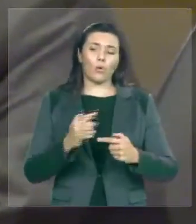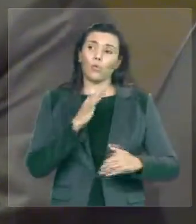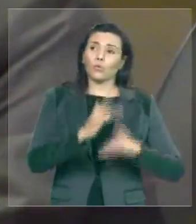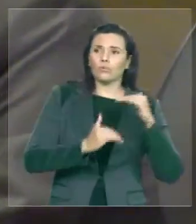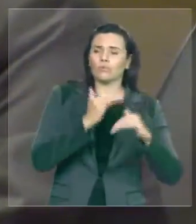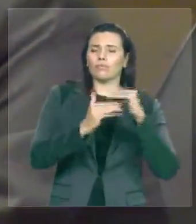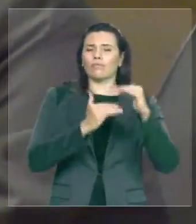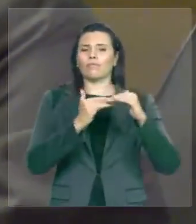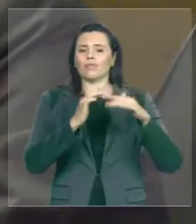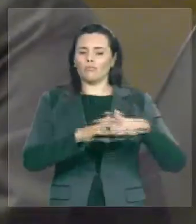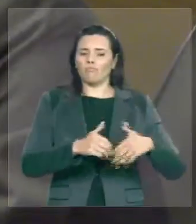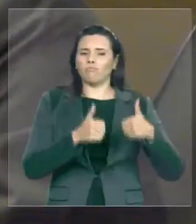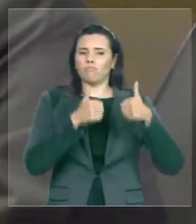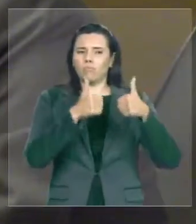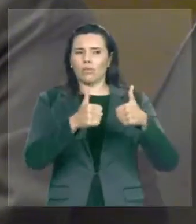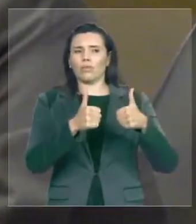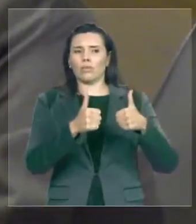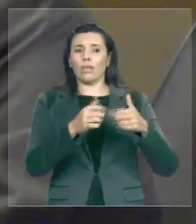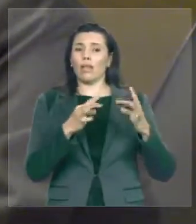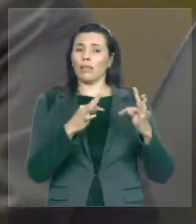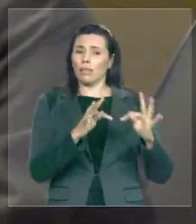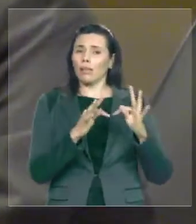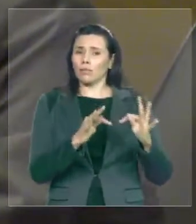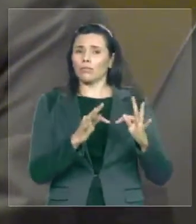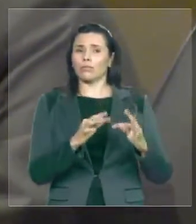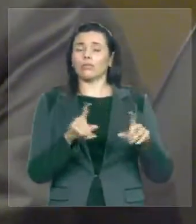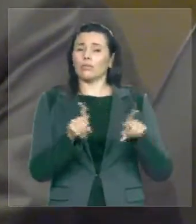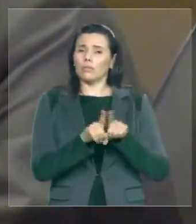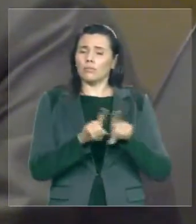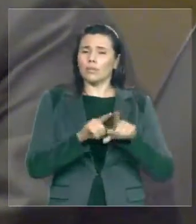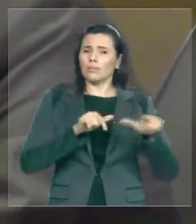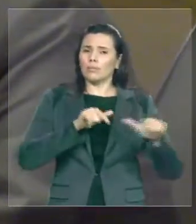a melhoria de serviços públicos?